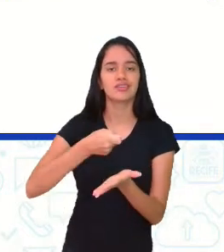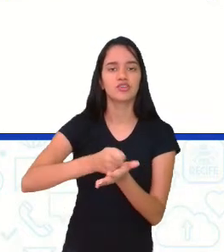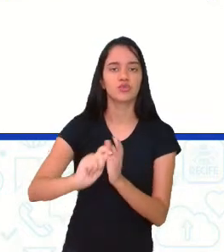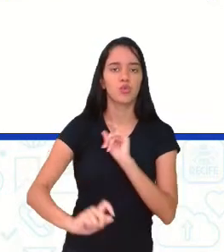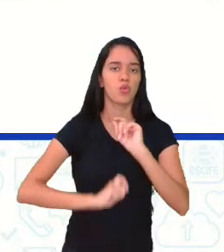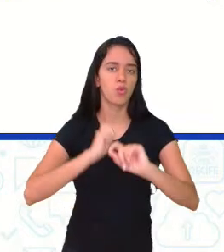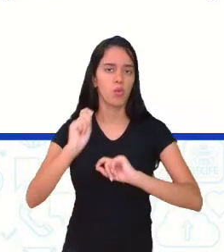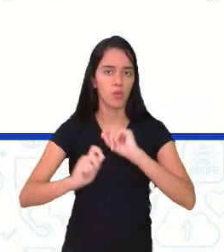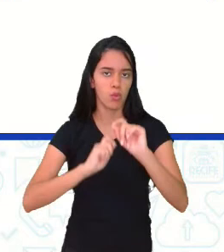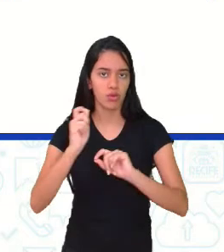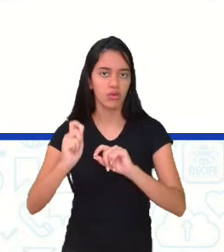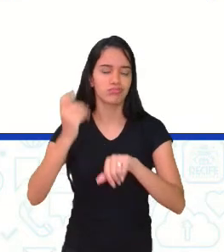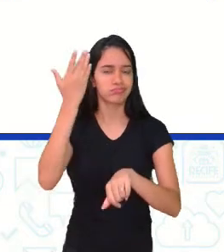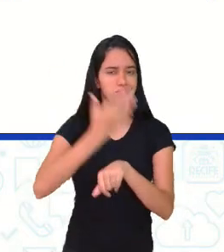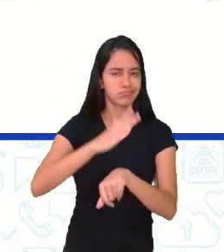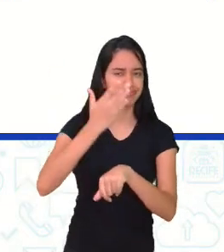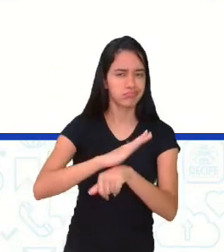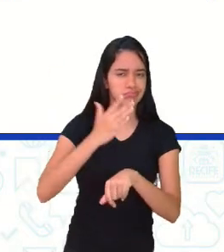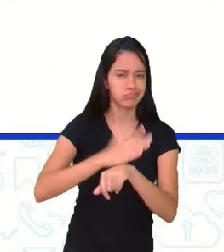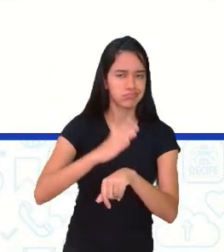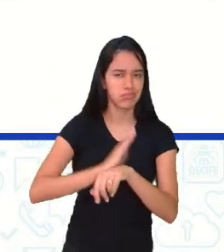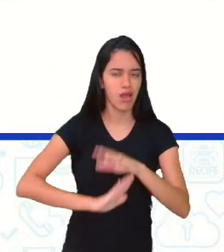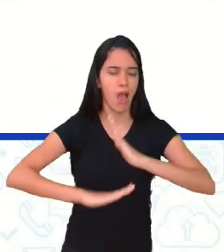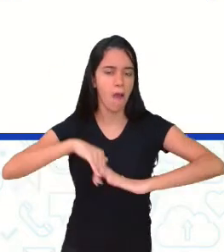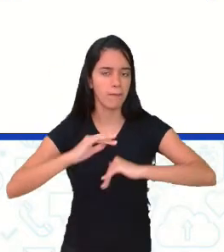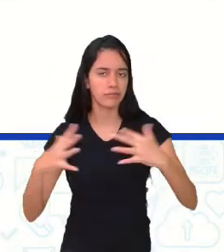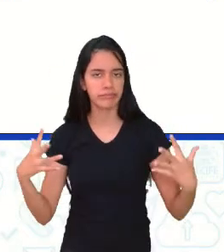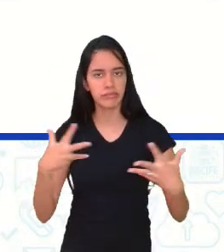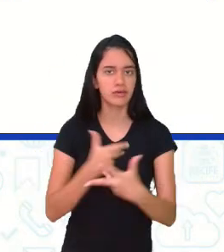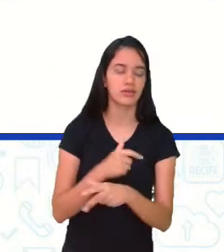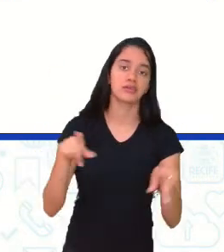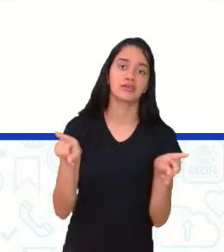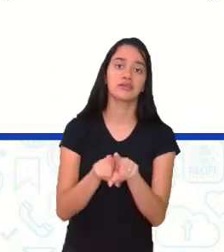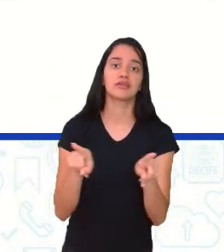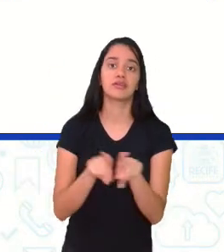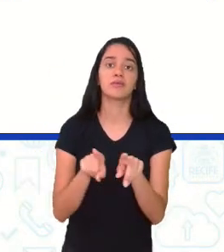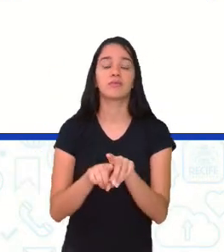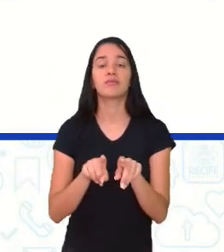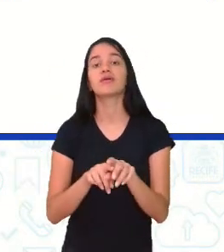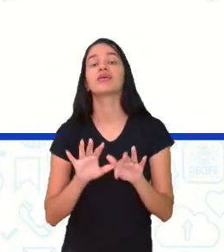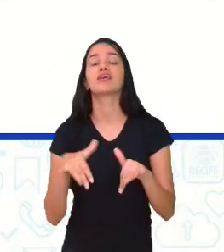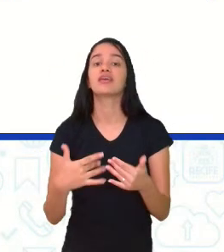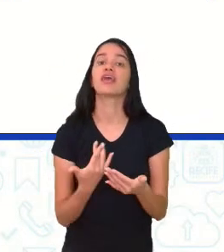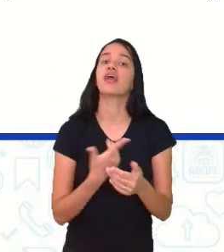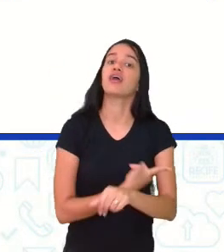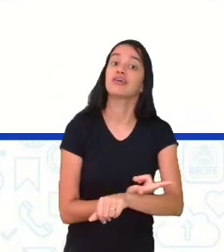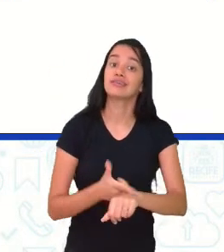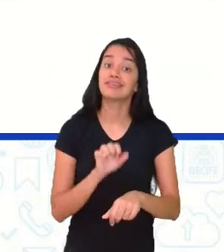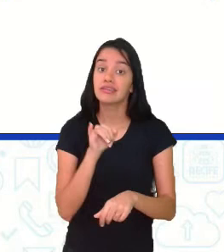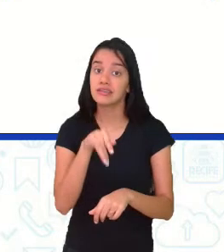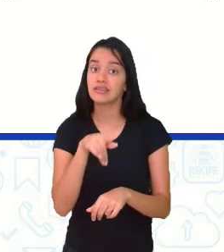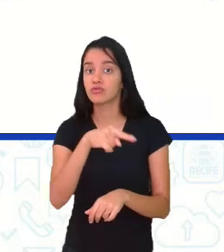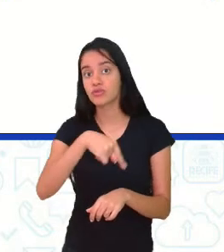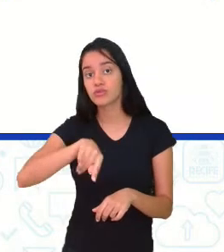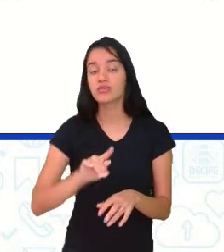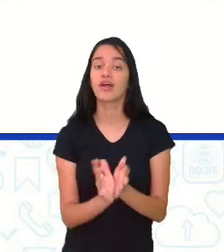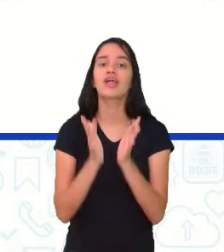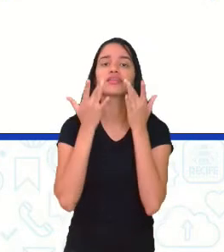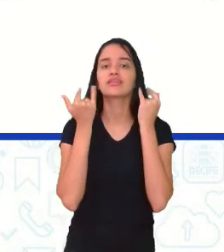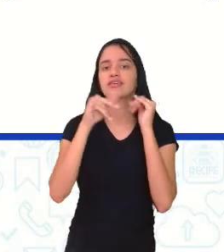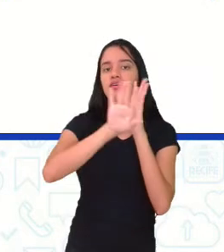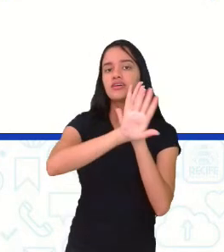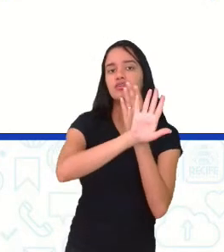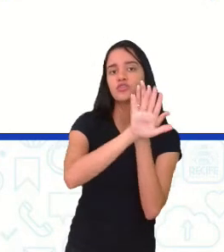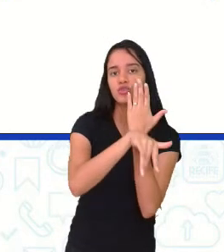o quê? Ensaio, talento, dedicação e seriedade. Então, se vocês forem fazer o teatro de sombra